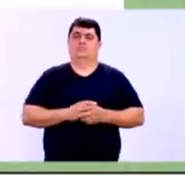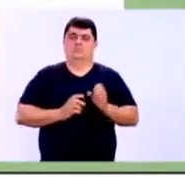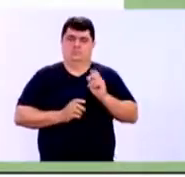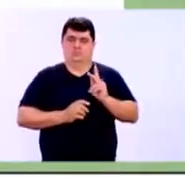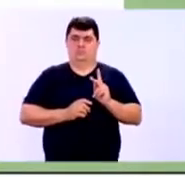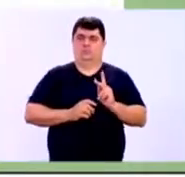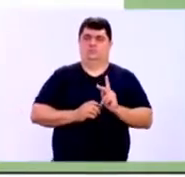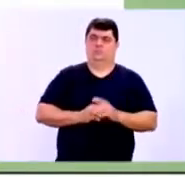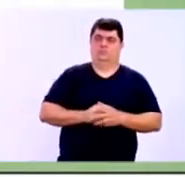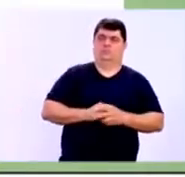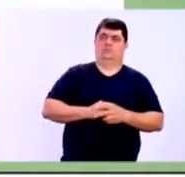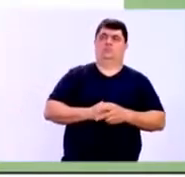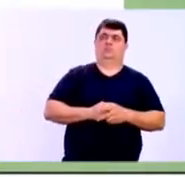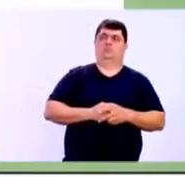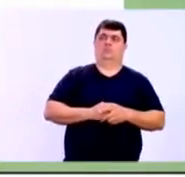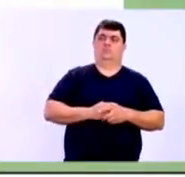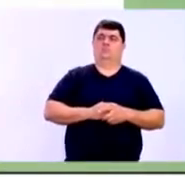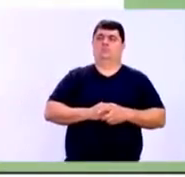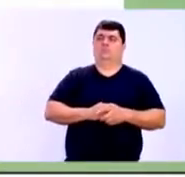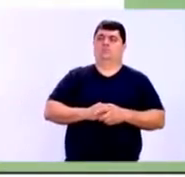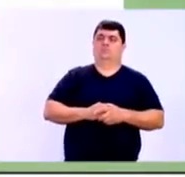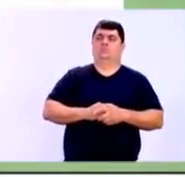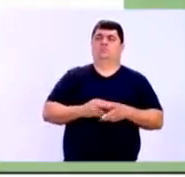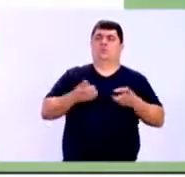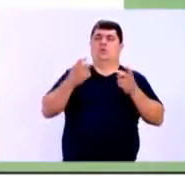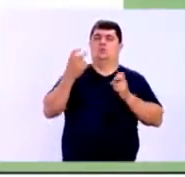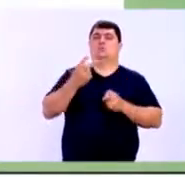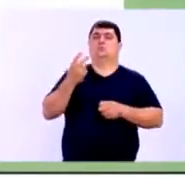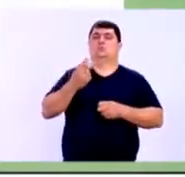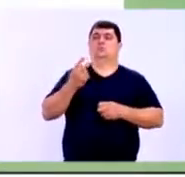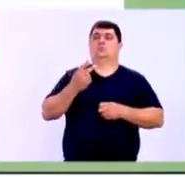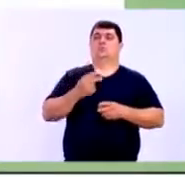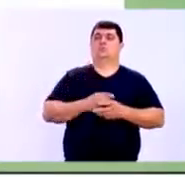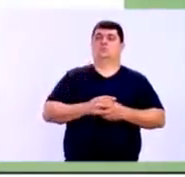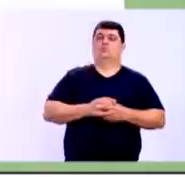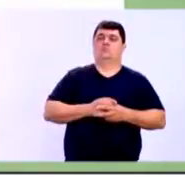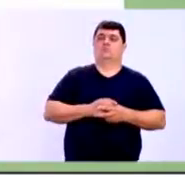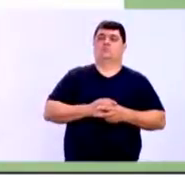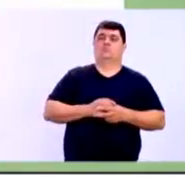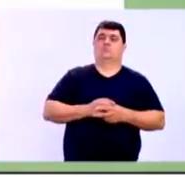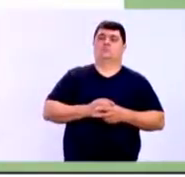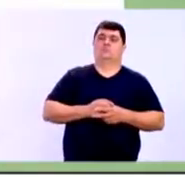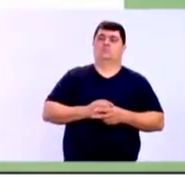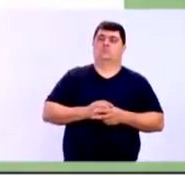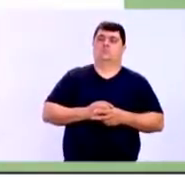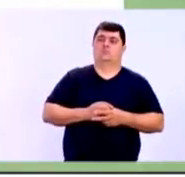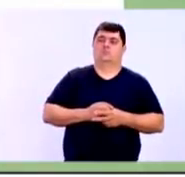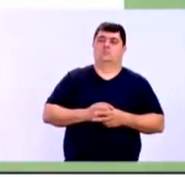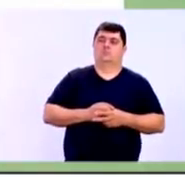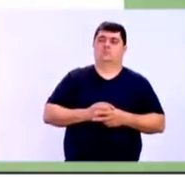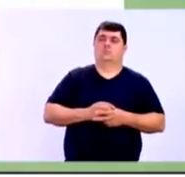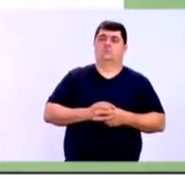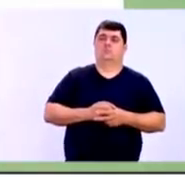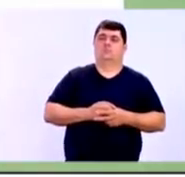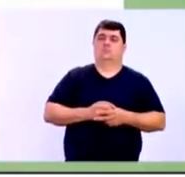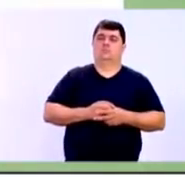Certo? Exatamente. Observação 2. Vamos lá, observação 2.